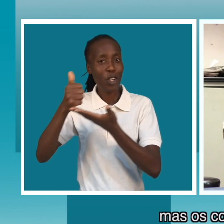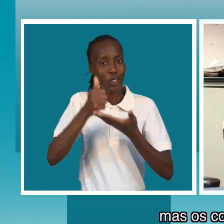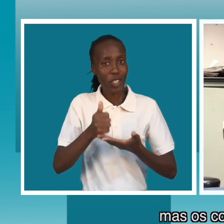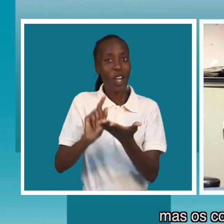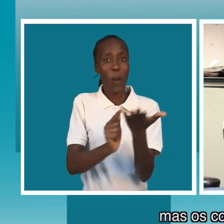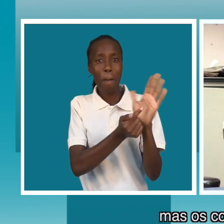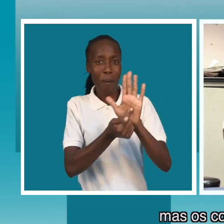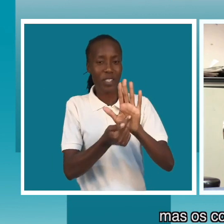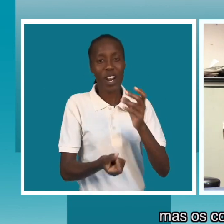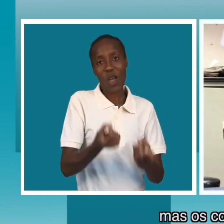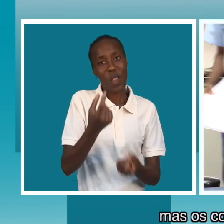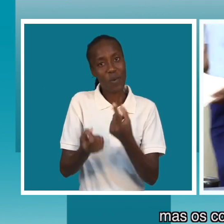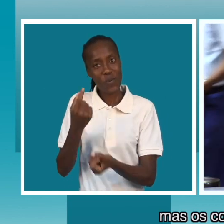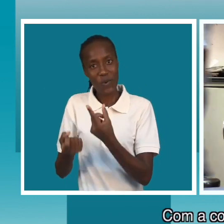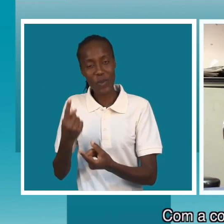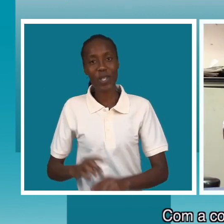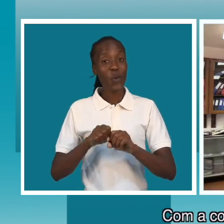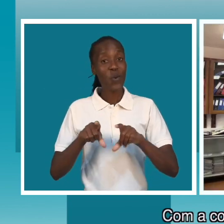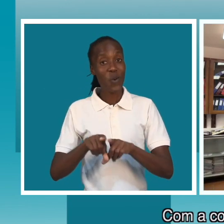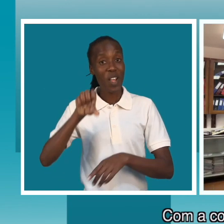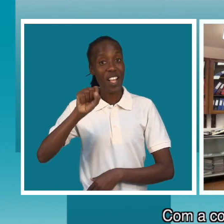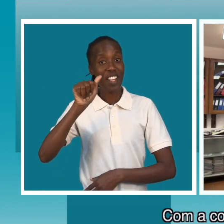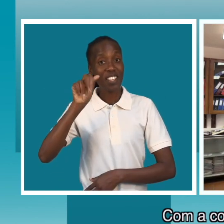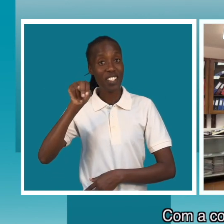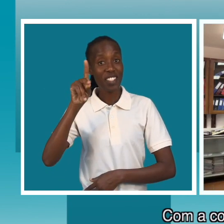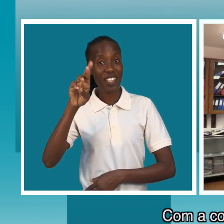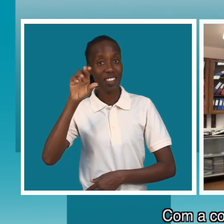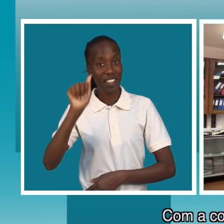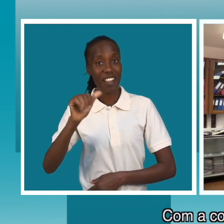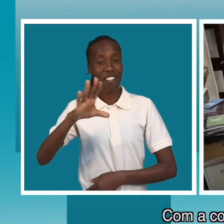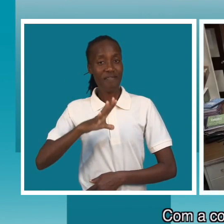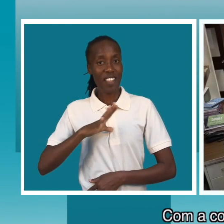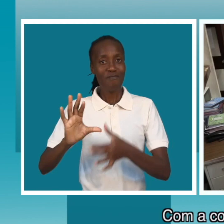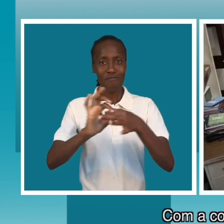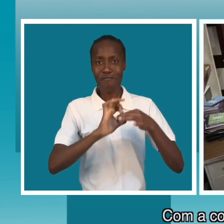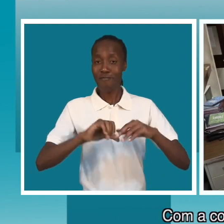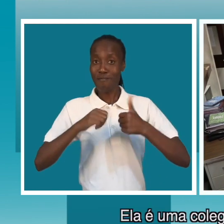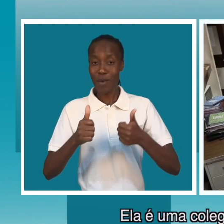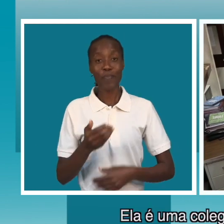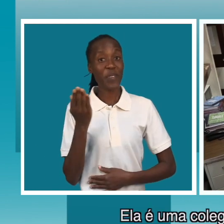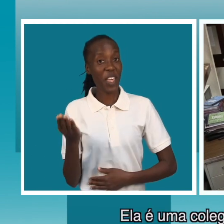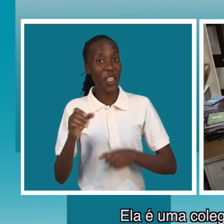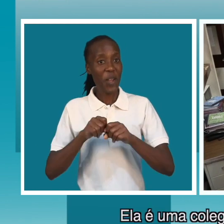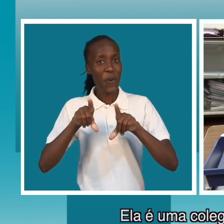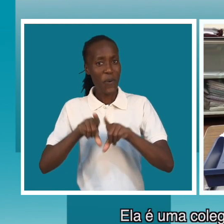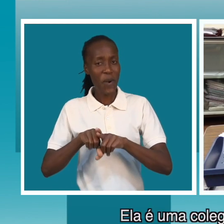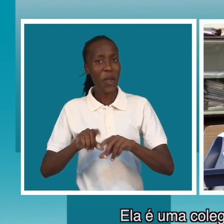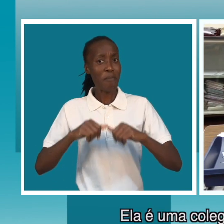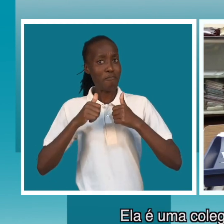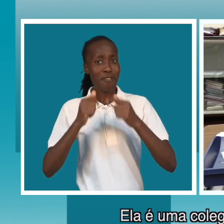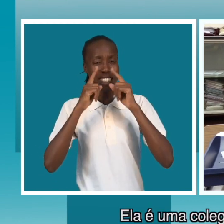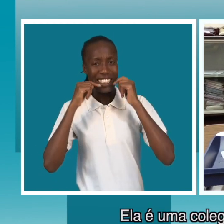ajudaram, mostraram outra coisa. Com a colega Sandra temos um bom relacionamento. Ela é uma colega